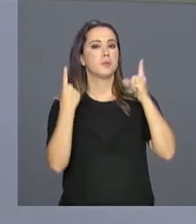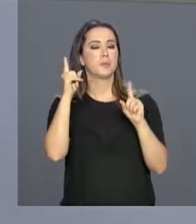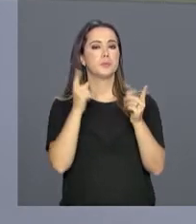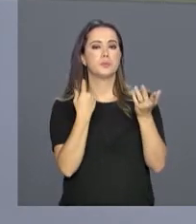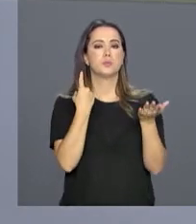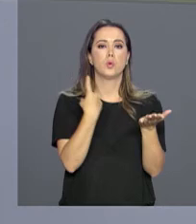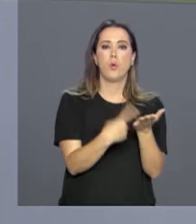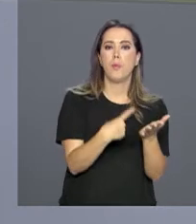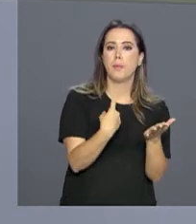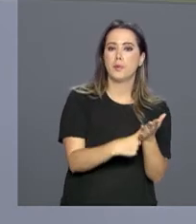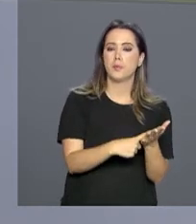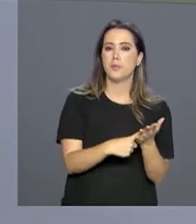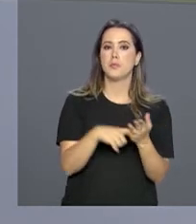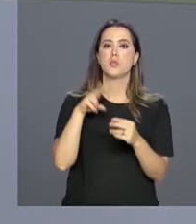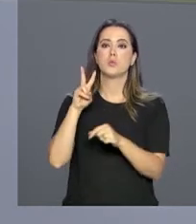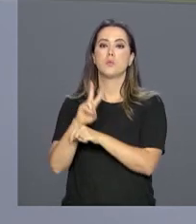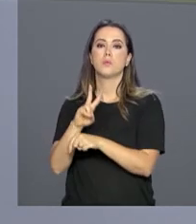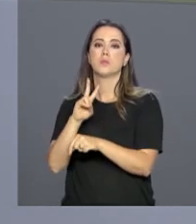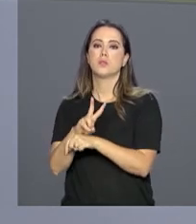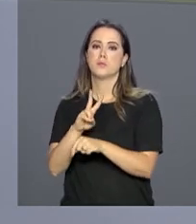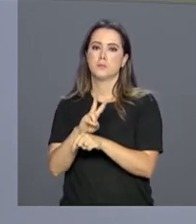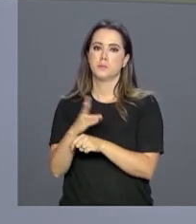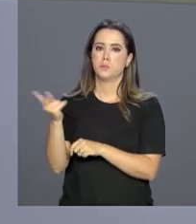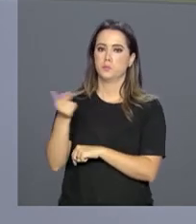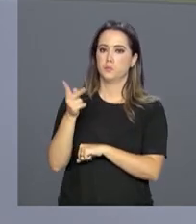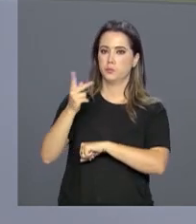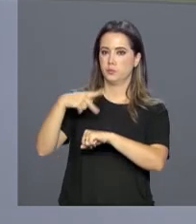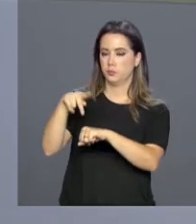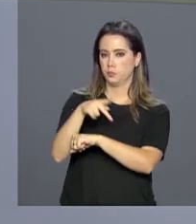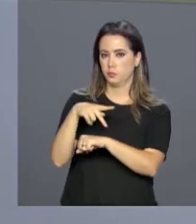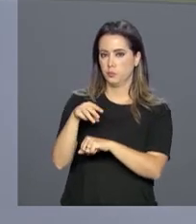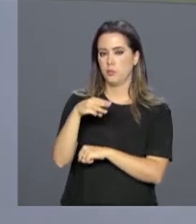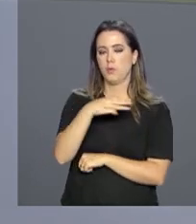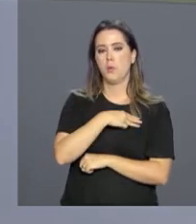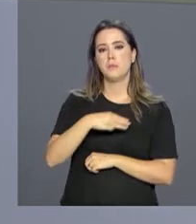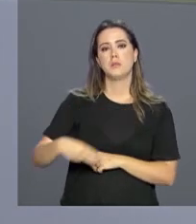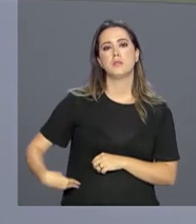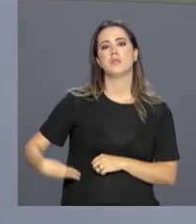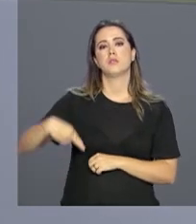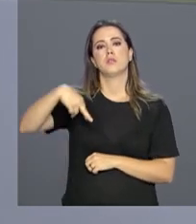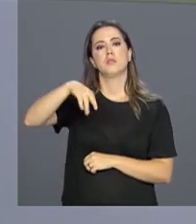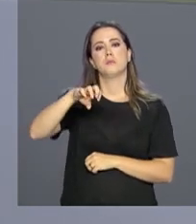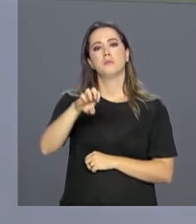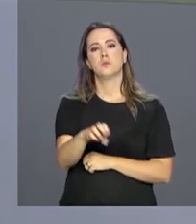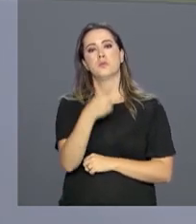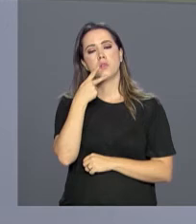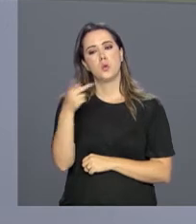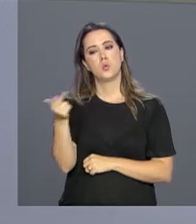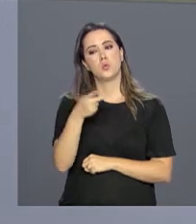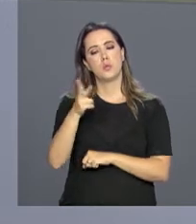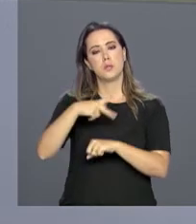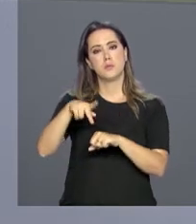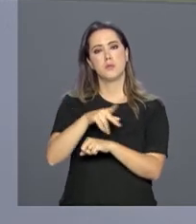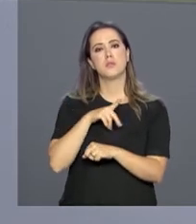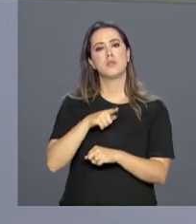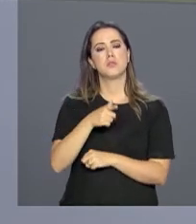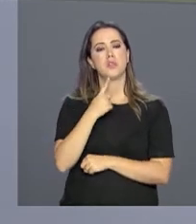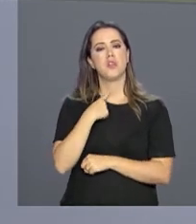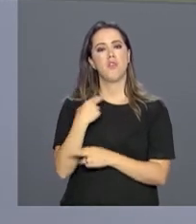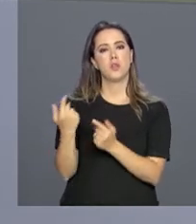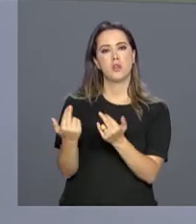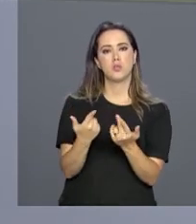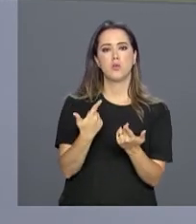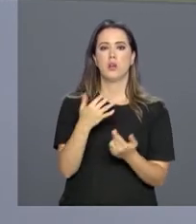parceria na área de defesa segundo o ministro das relações exteriores aloísio nunes as nações compartilham vários interesses